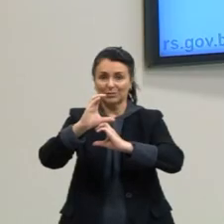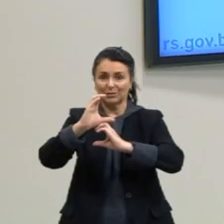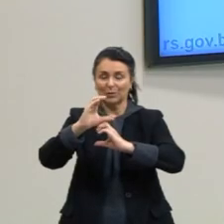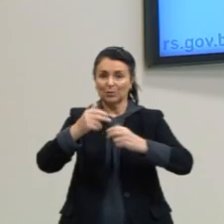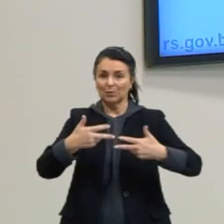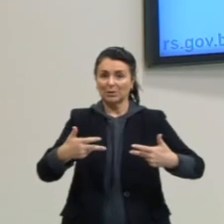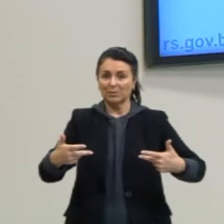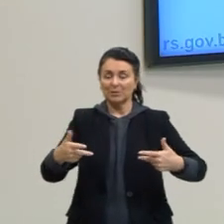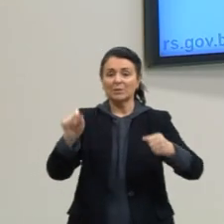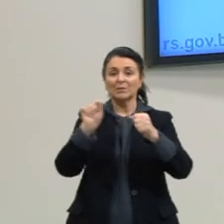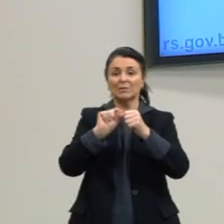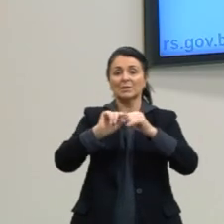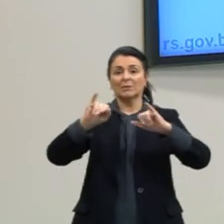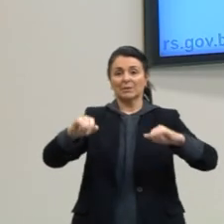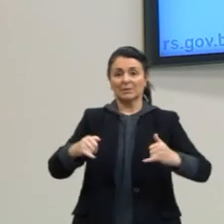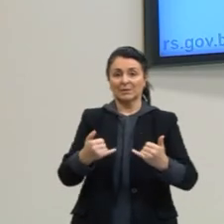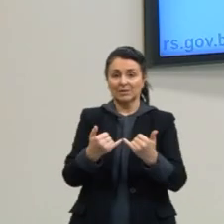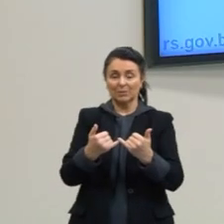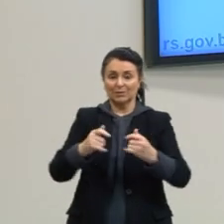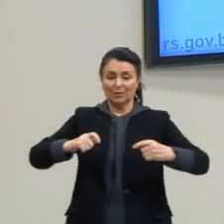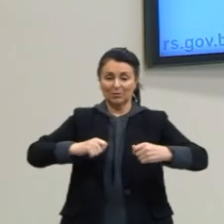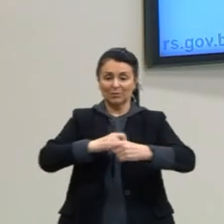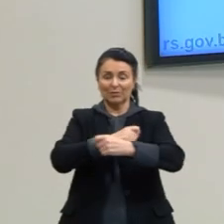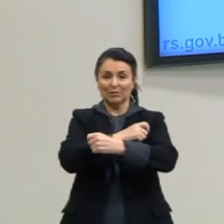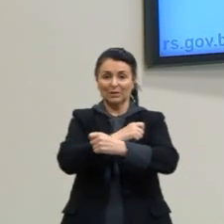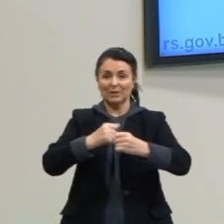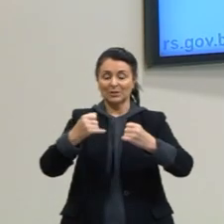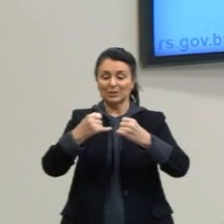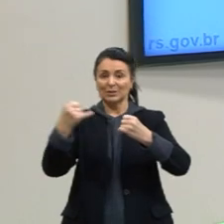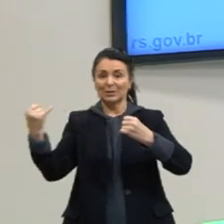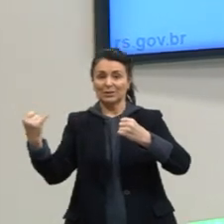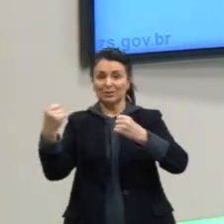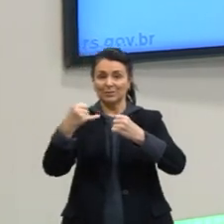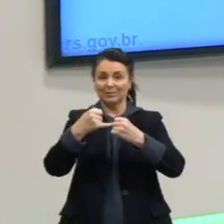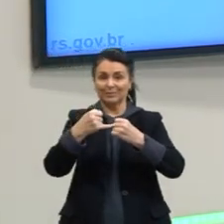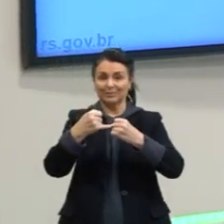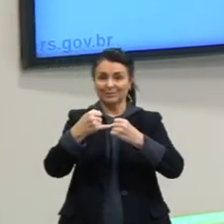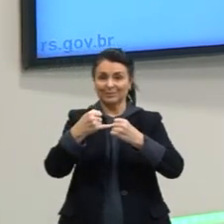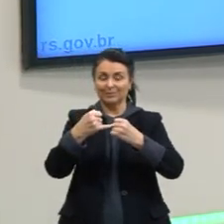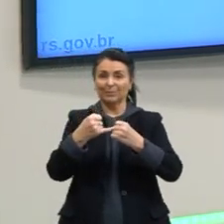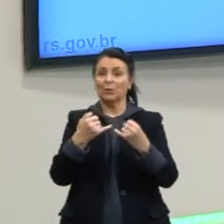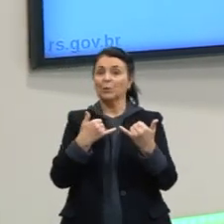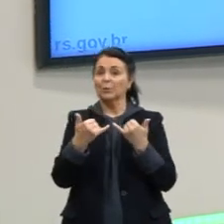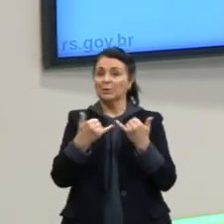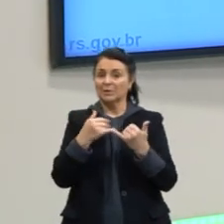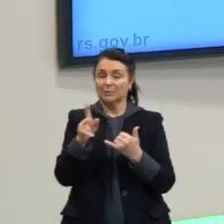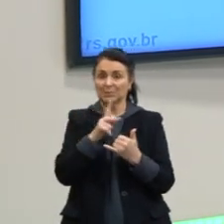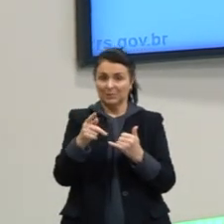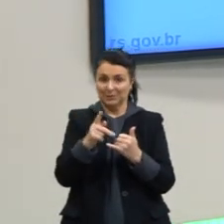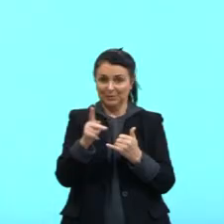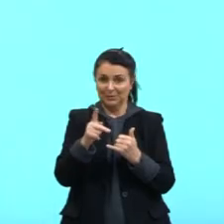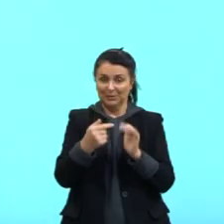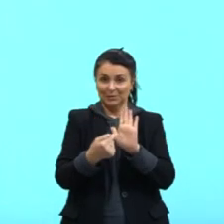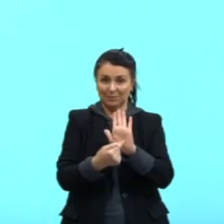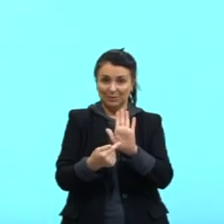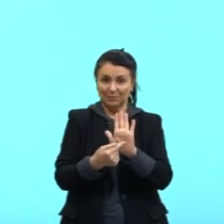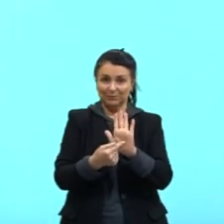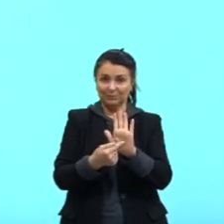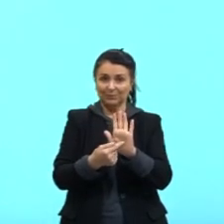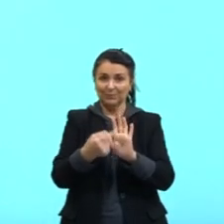estar realizando ligações covalentes iônicas tá aqui como exemplo eu trouxe a